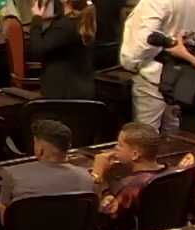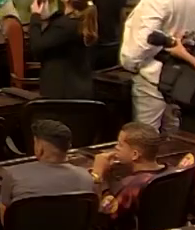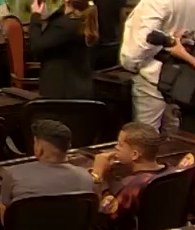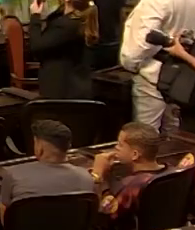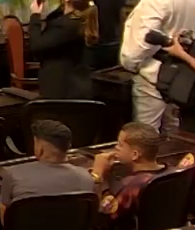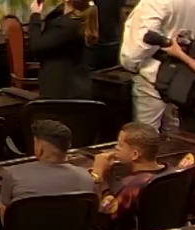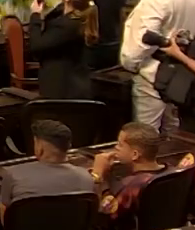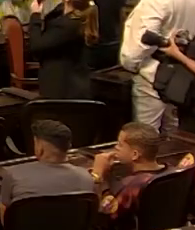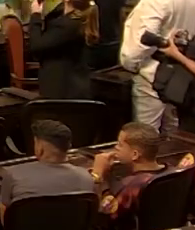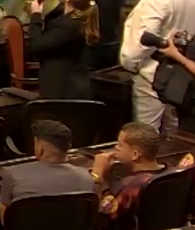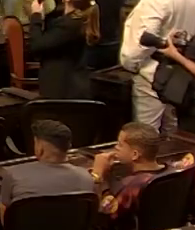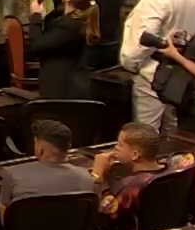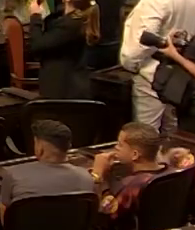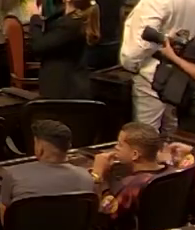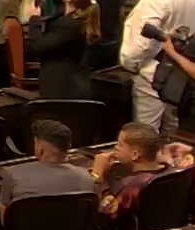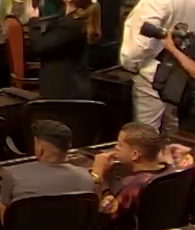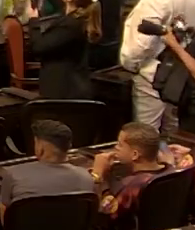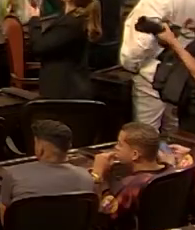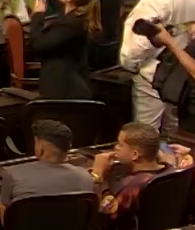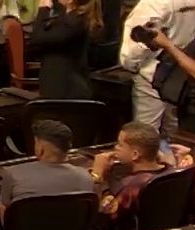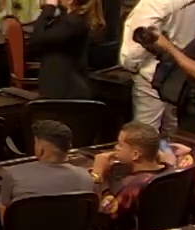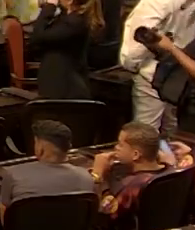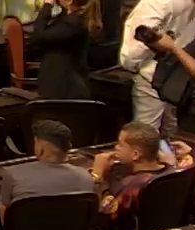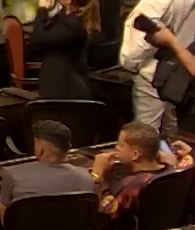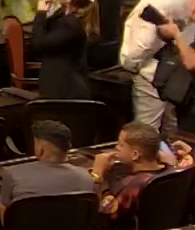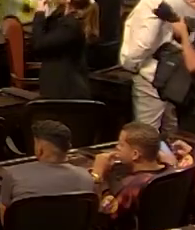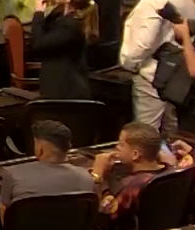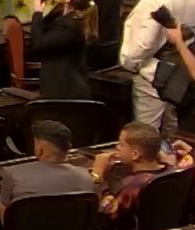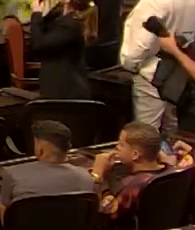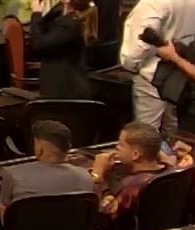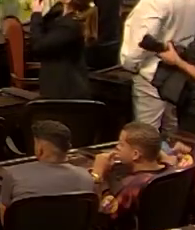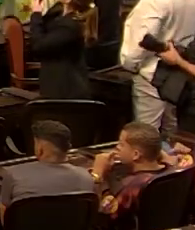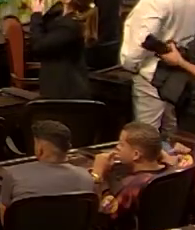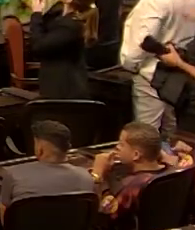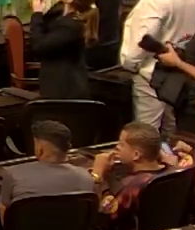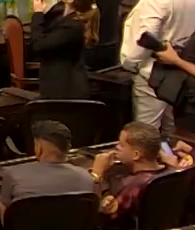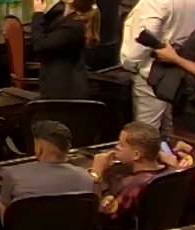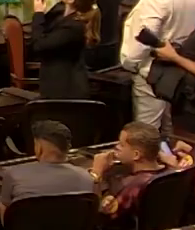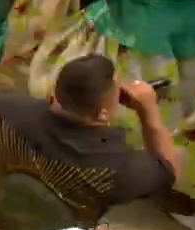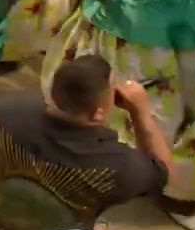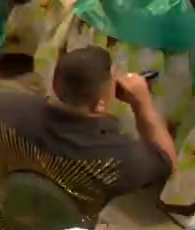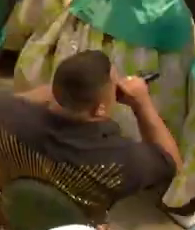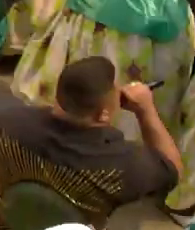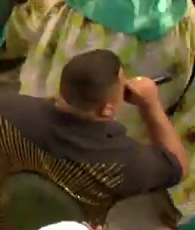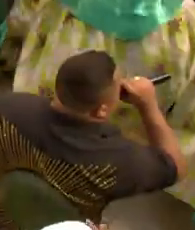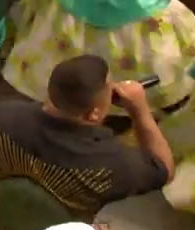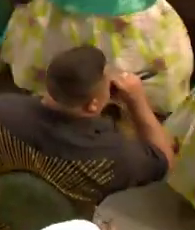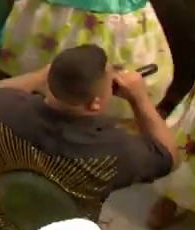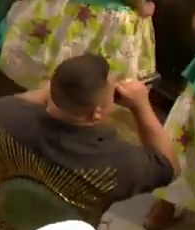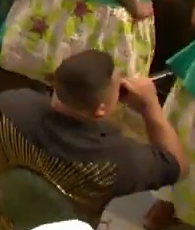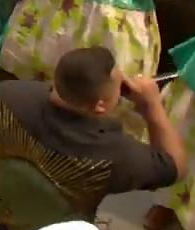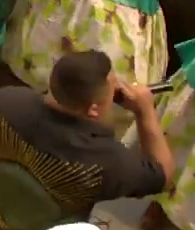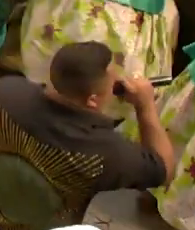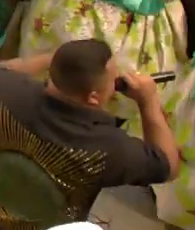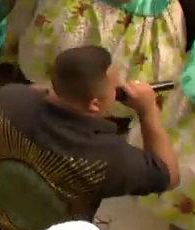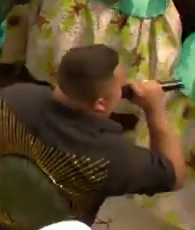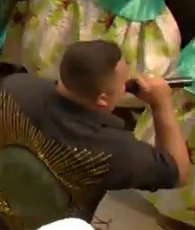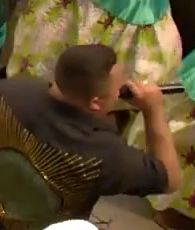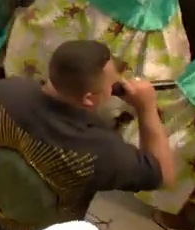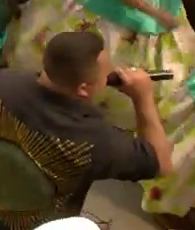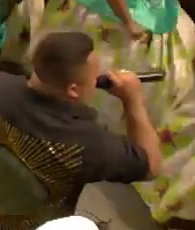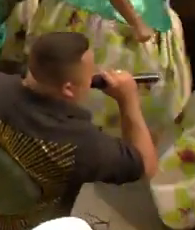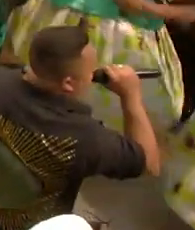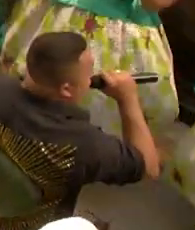maior, major dos orixás, onde a flecha acerta a paz. É Oxóssi quem atira, sabe o